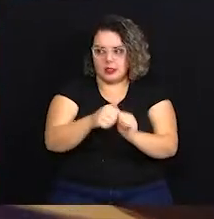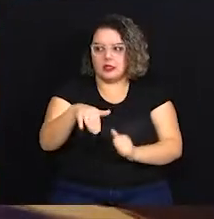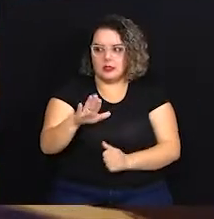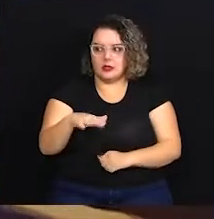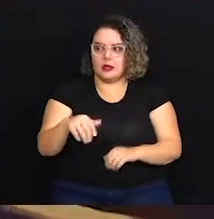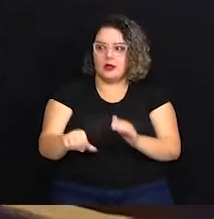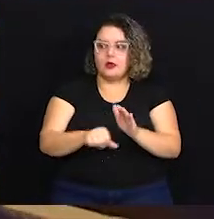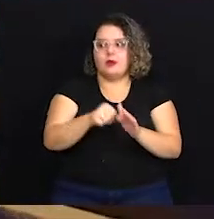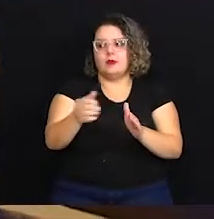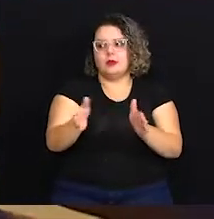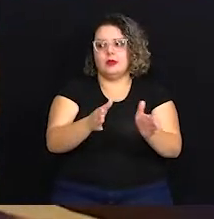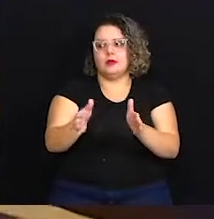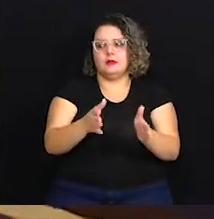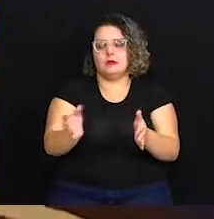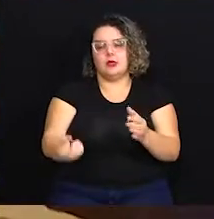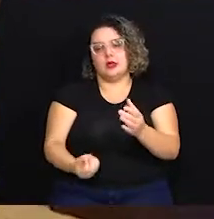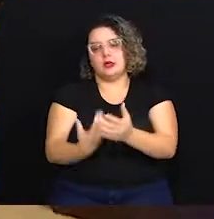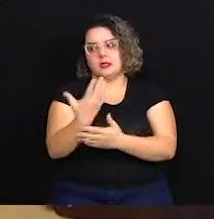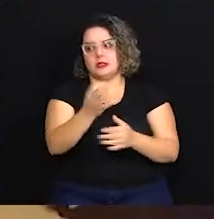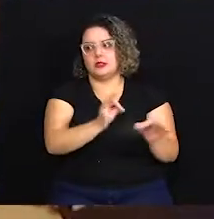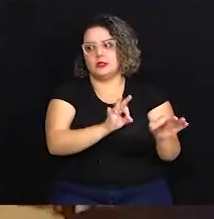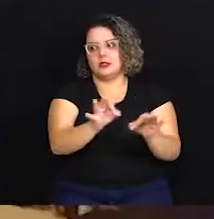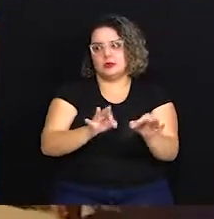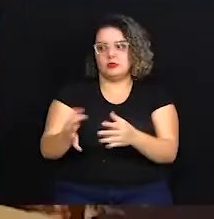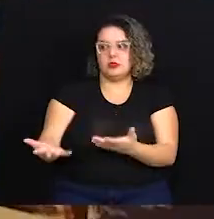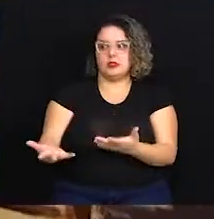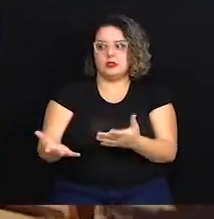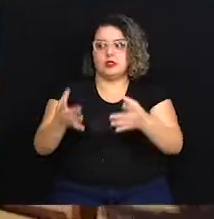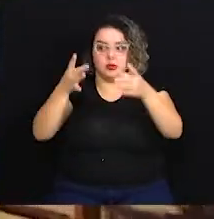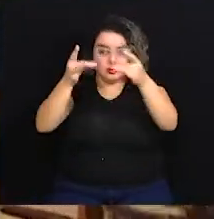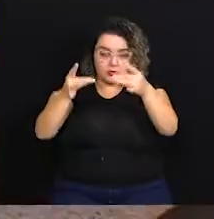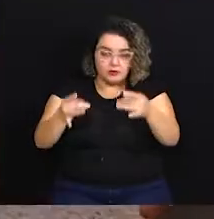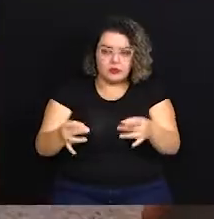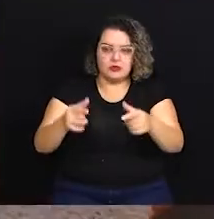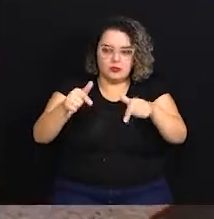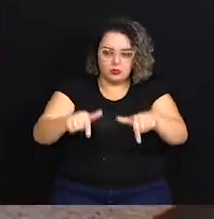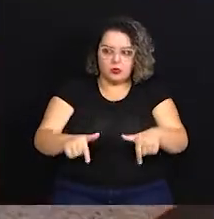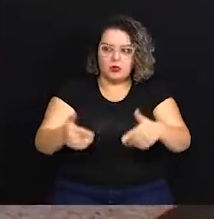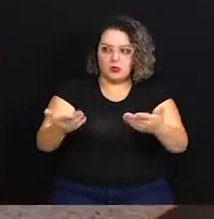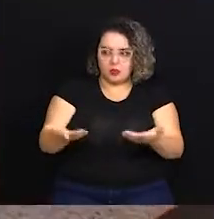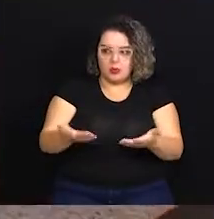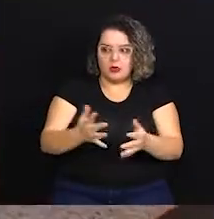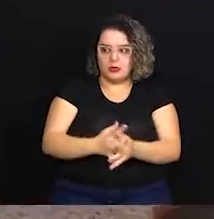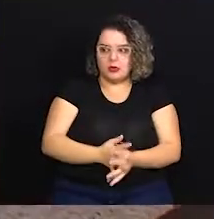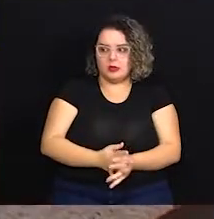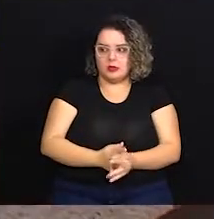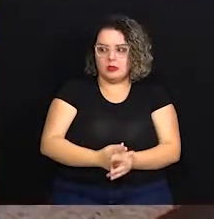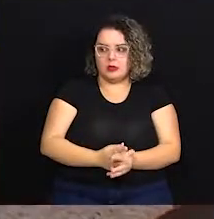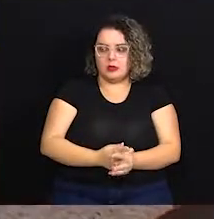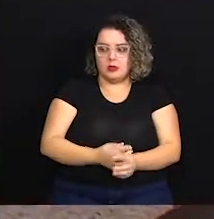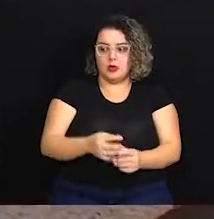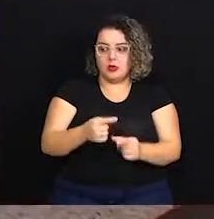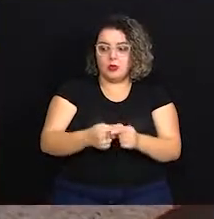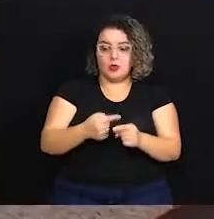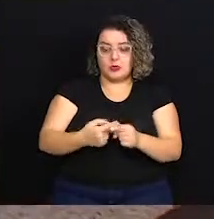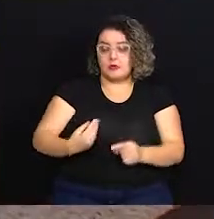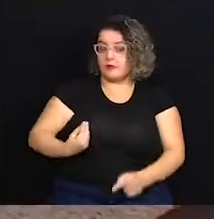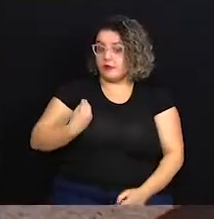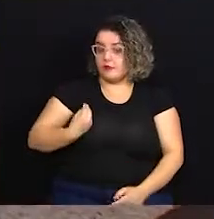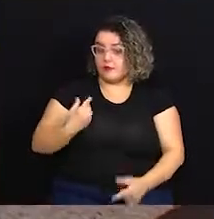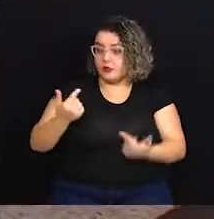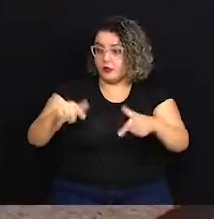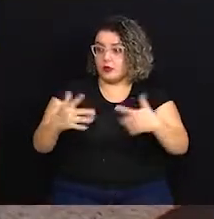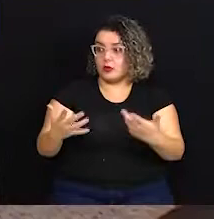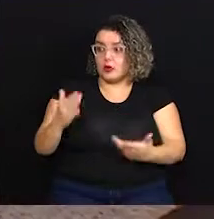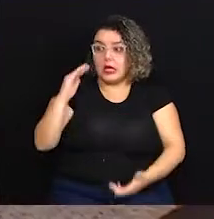primeiro passo é a elaboração do projeto, definir o local e fazer, porque você define o local, você já